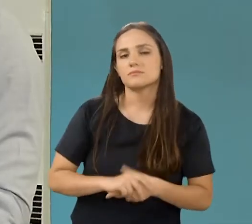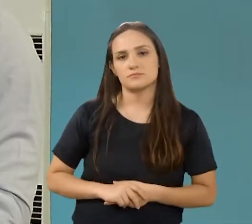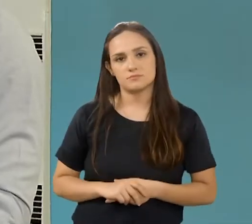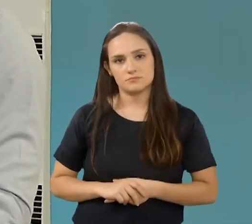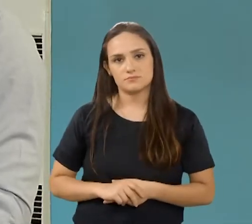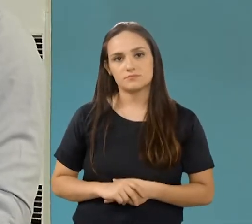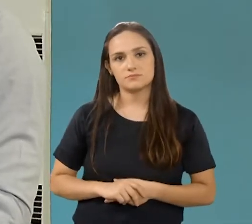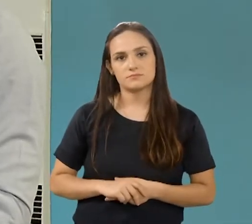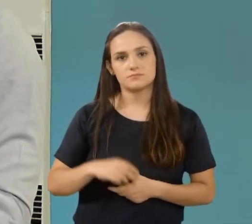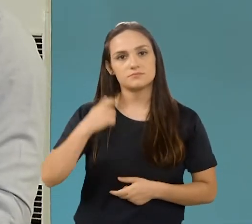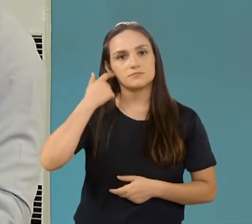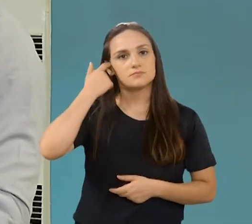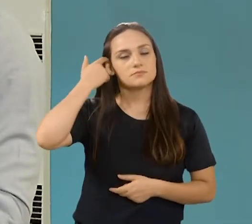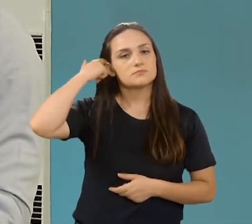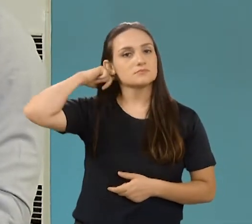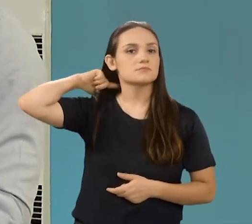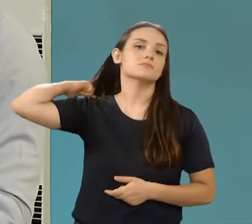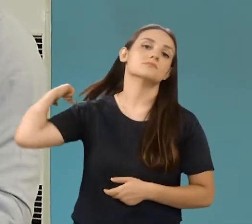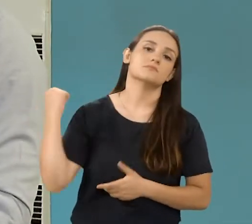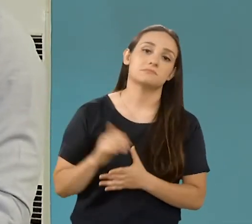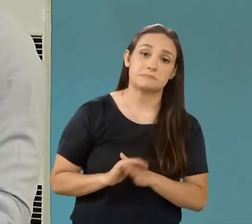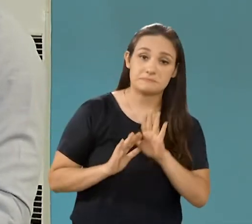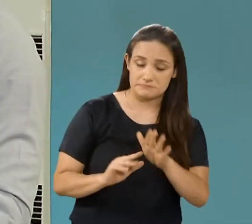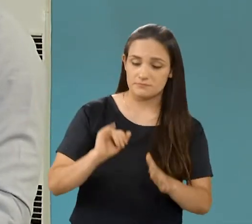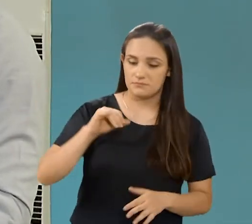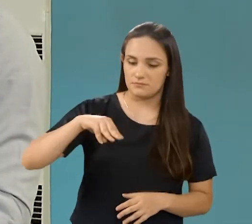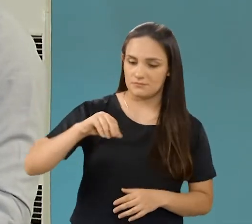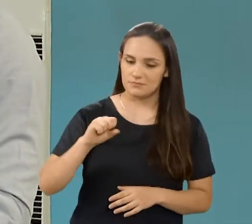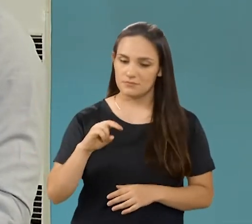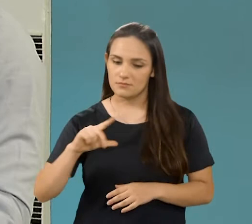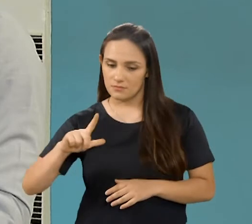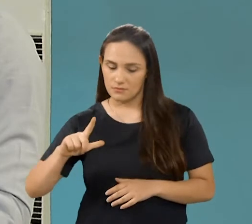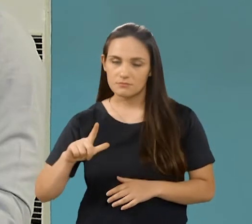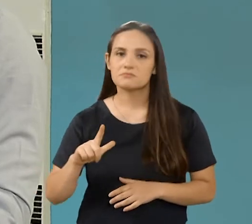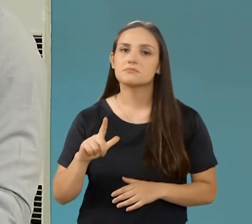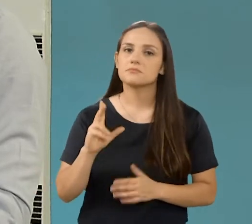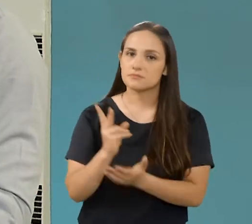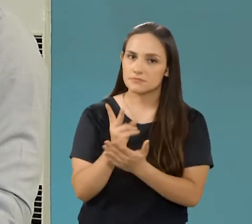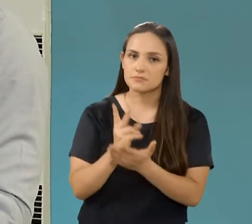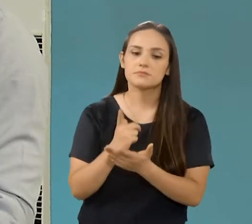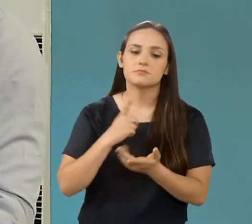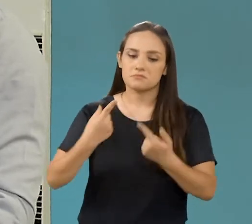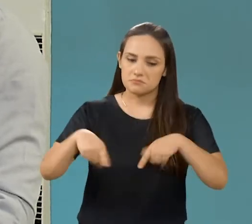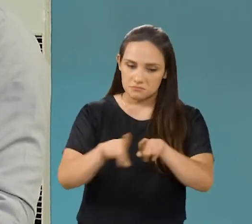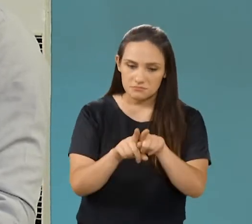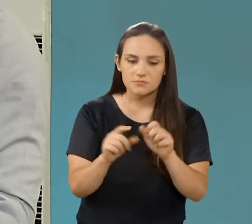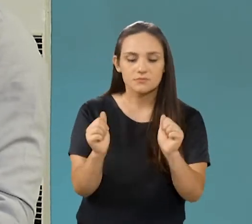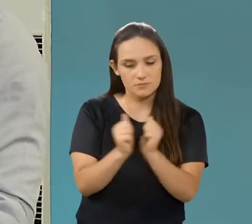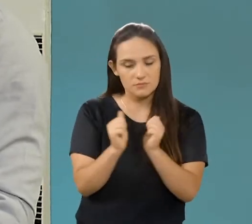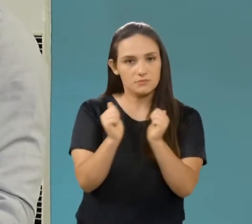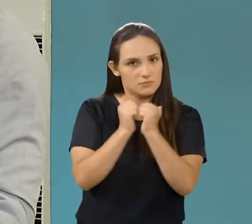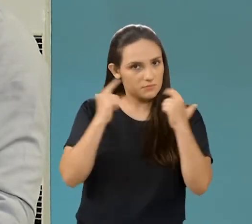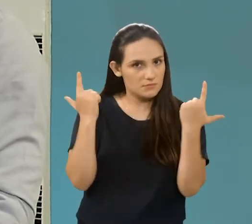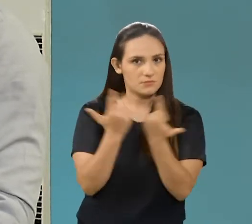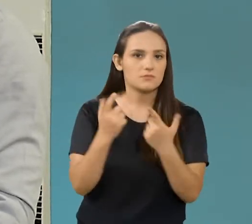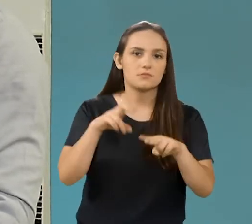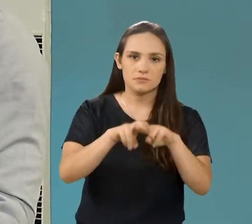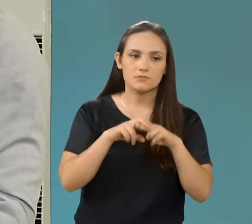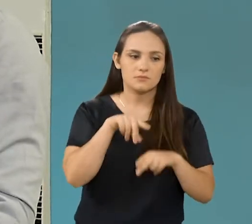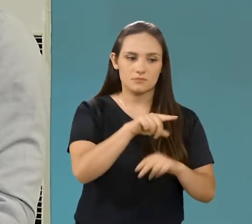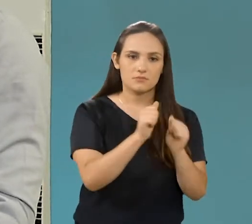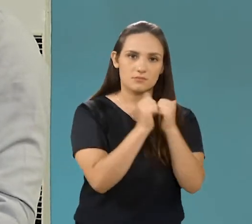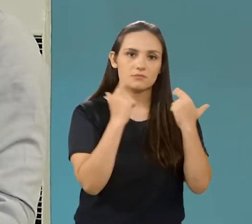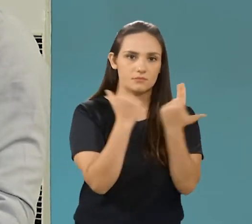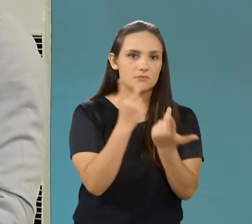sempre assim, tem uma parceria, né, histórica com a Casa de Leis, com a Assembleia Legislativa, e é sempre demandado pela Assembleia